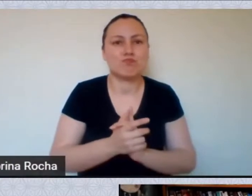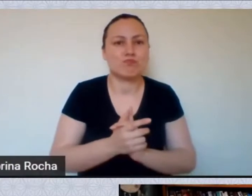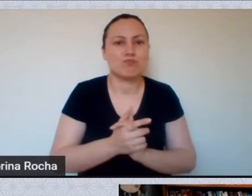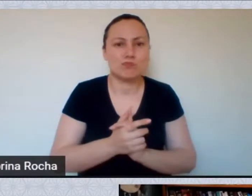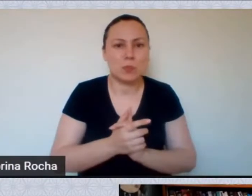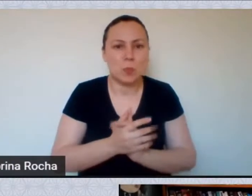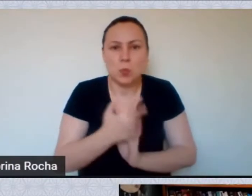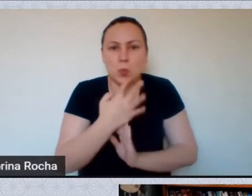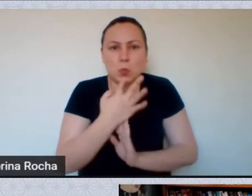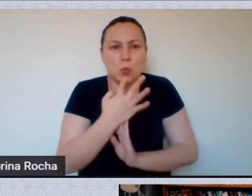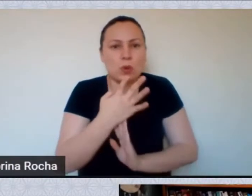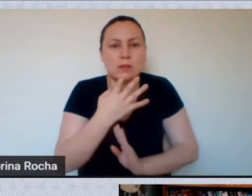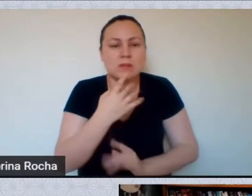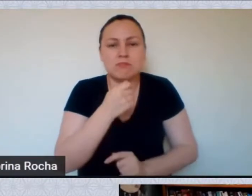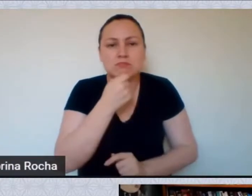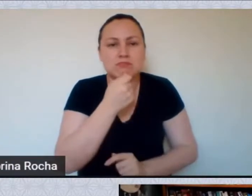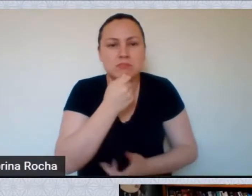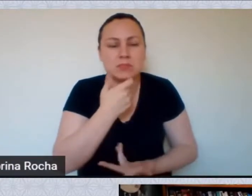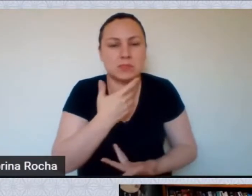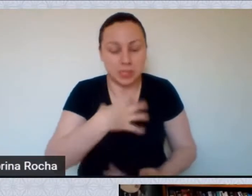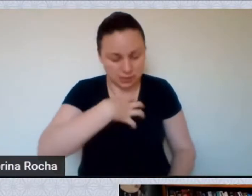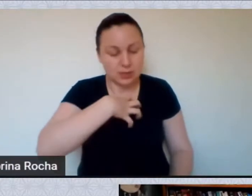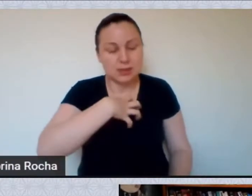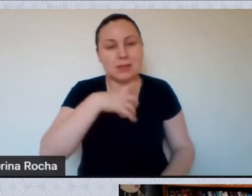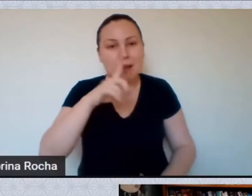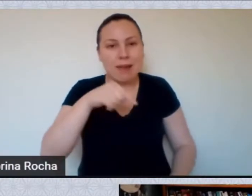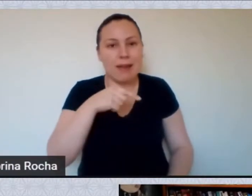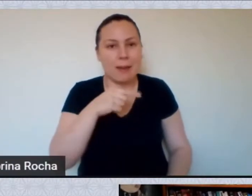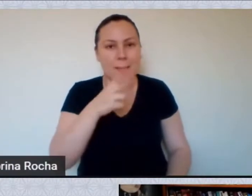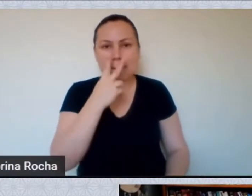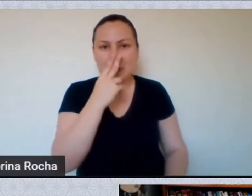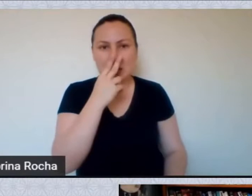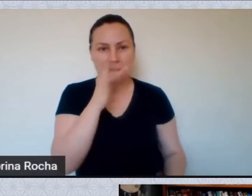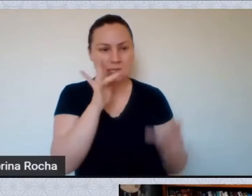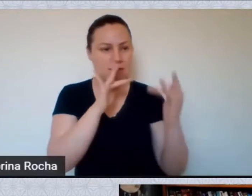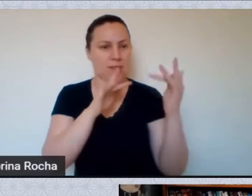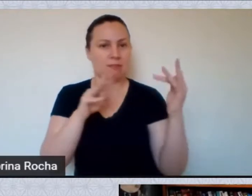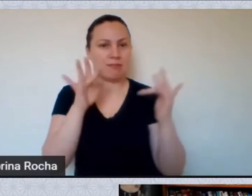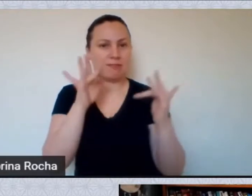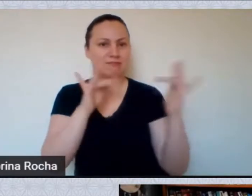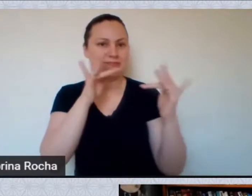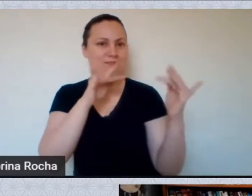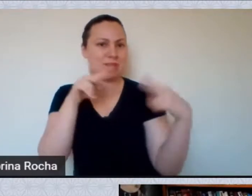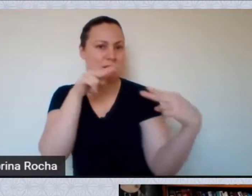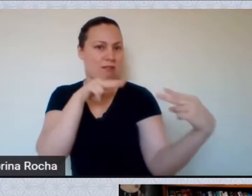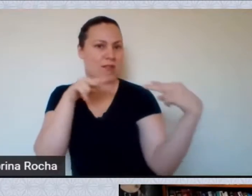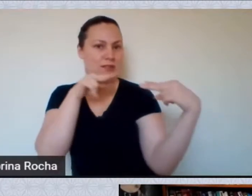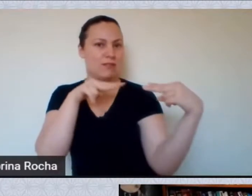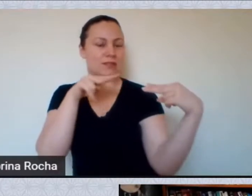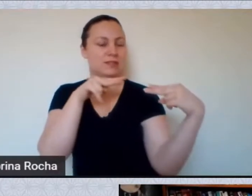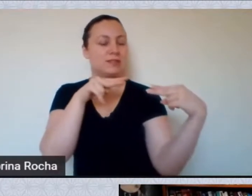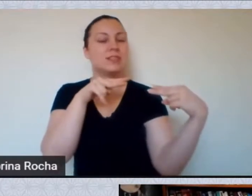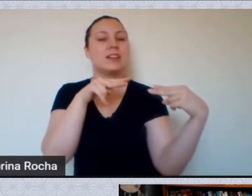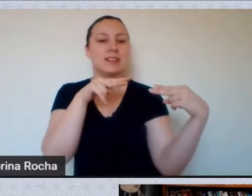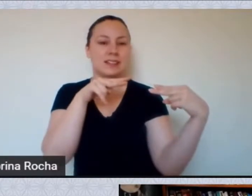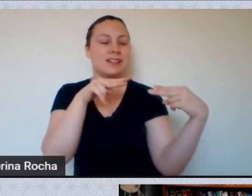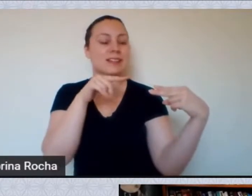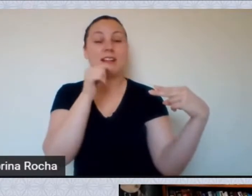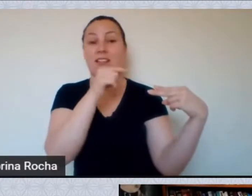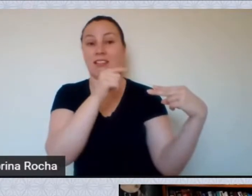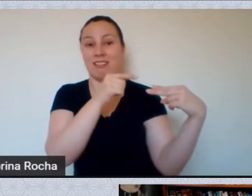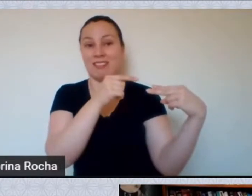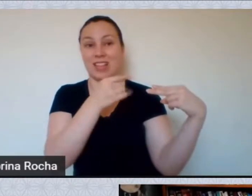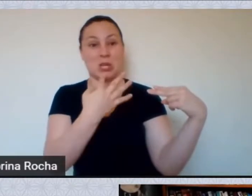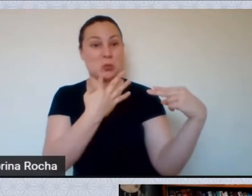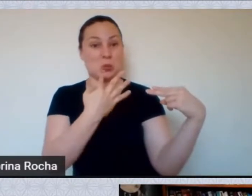ciência é muito isso, né? Eu gosto de falar, a ciência é um flerte com o desconhecido, né? É uma tentativa da gente